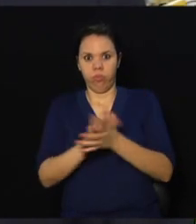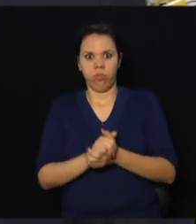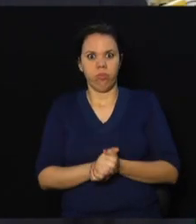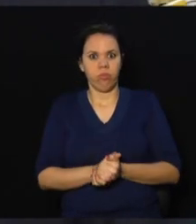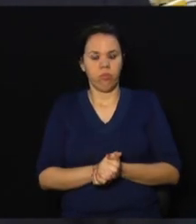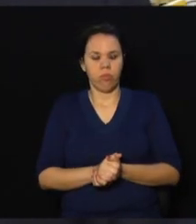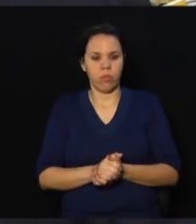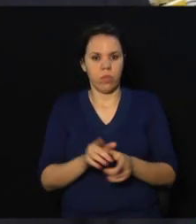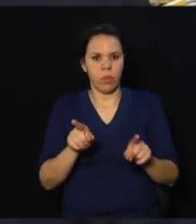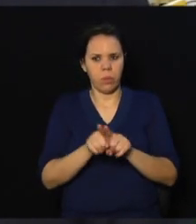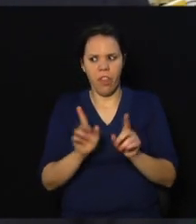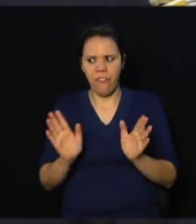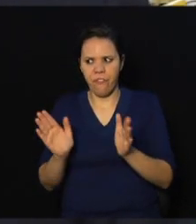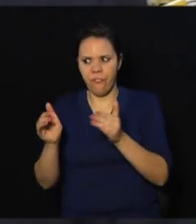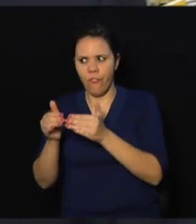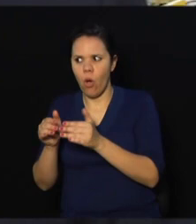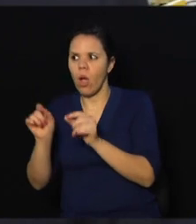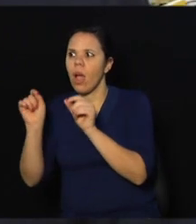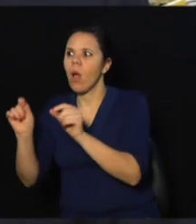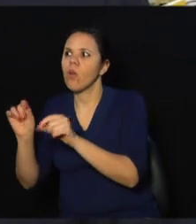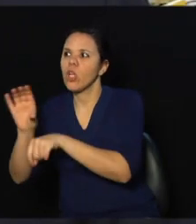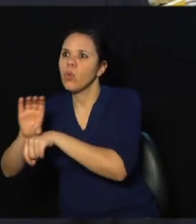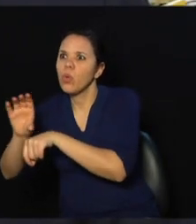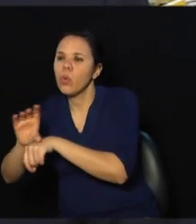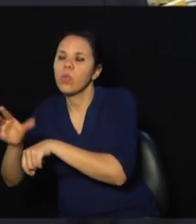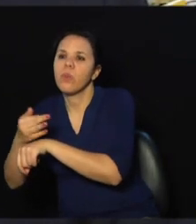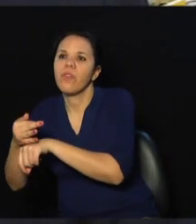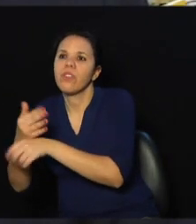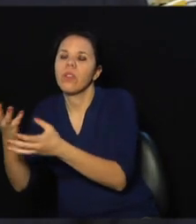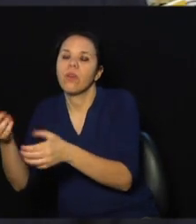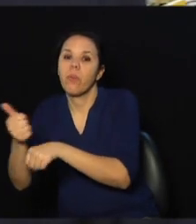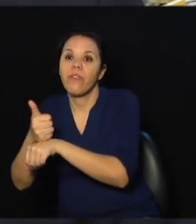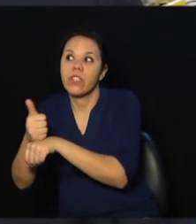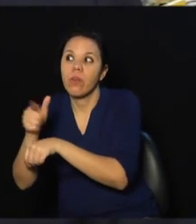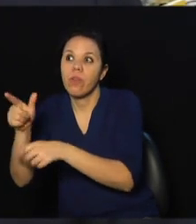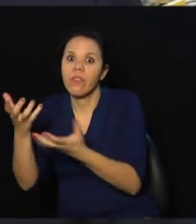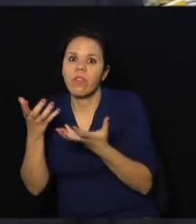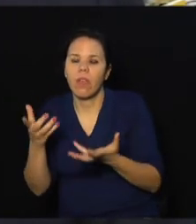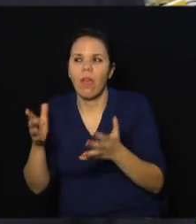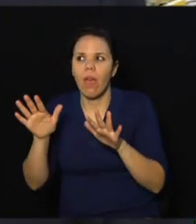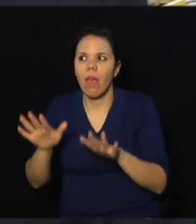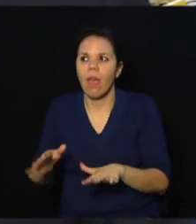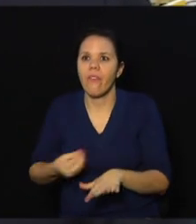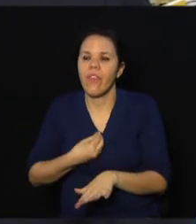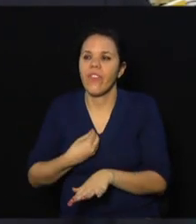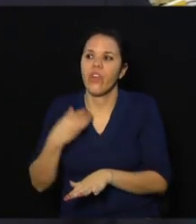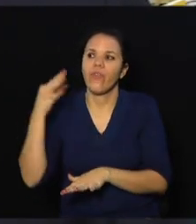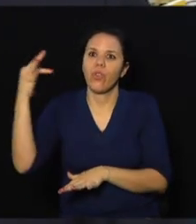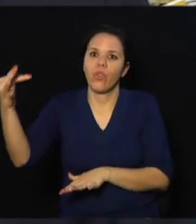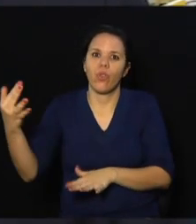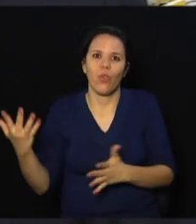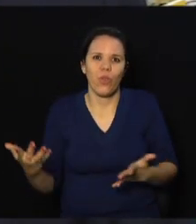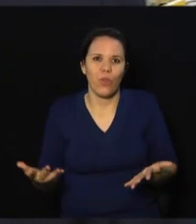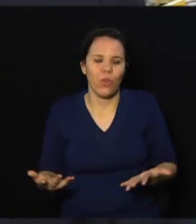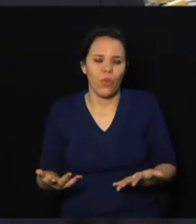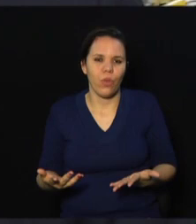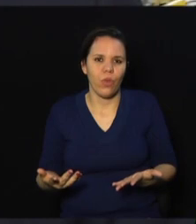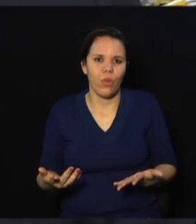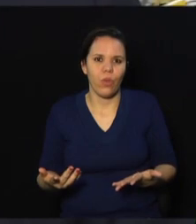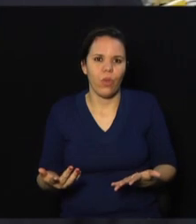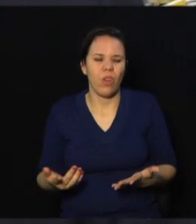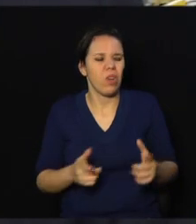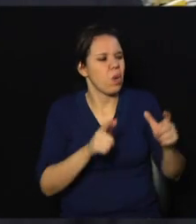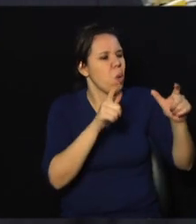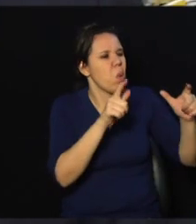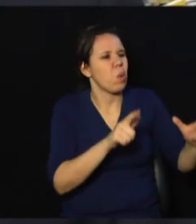e focar onde deve ser focado. É onde você quer estar. Ou seja, não o local onde vai te